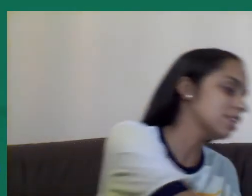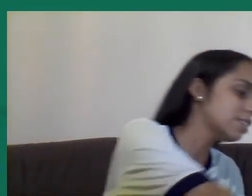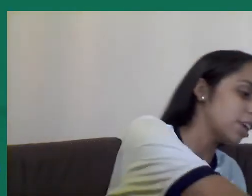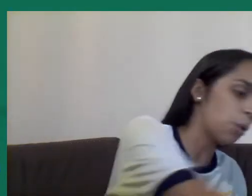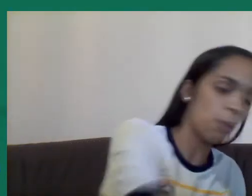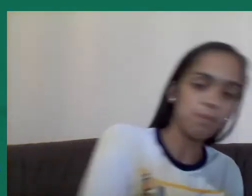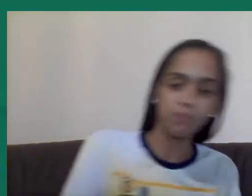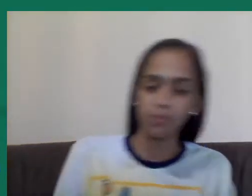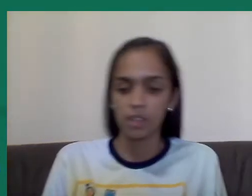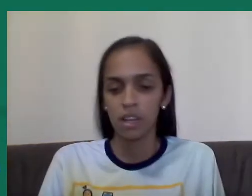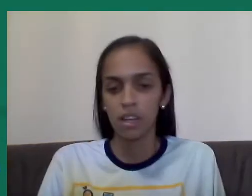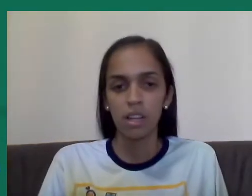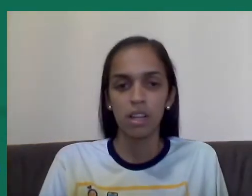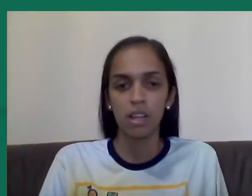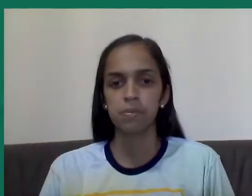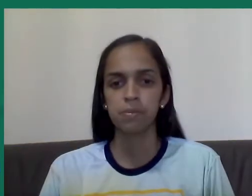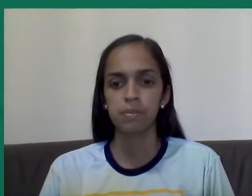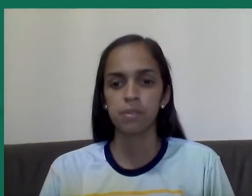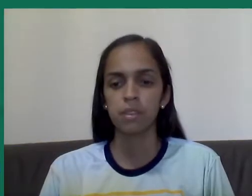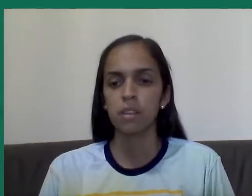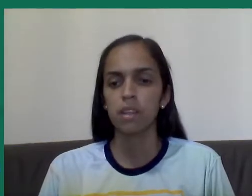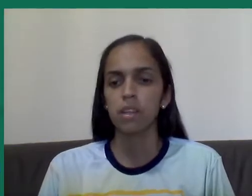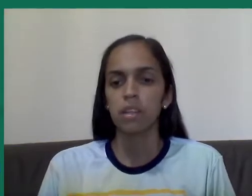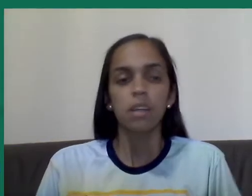e 75.